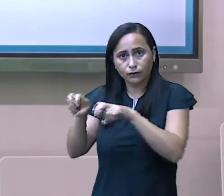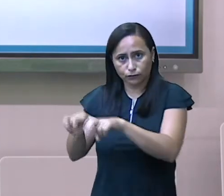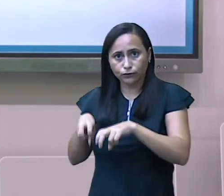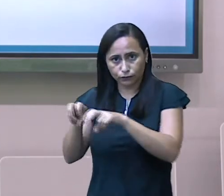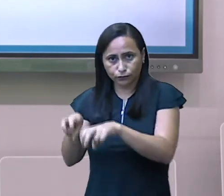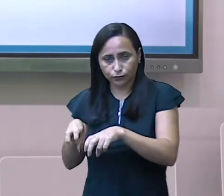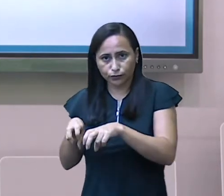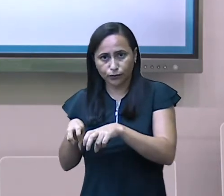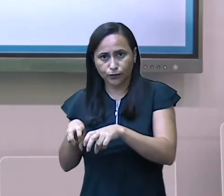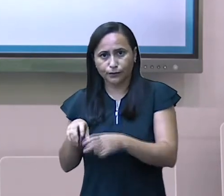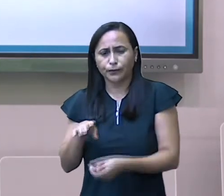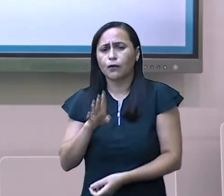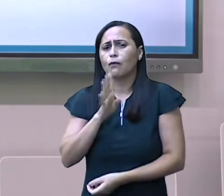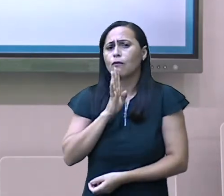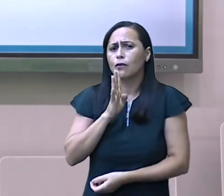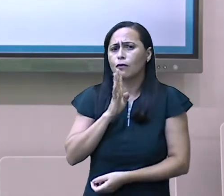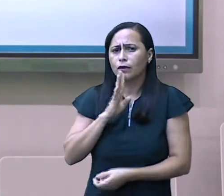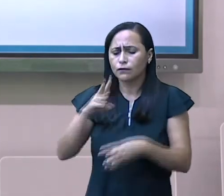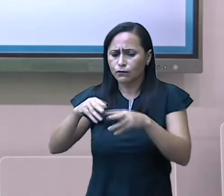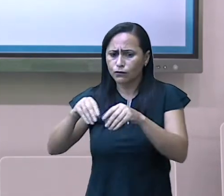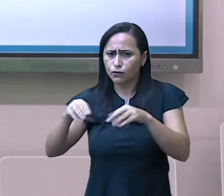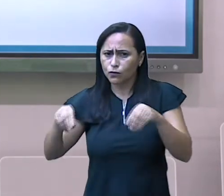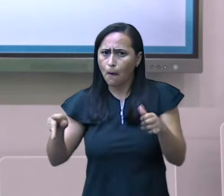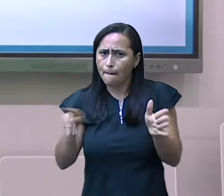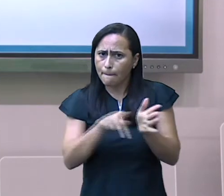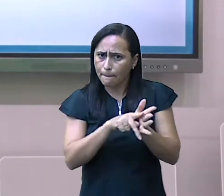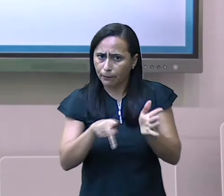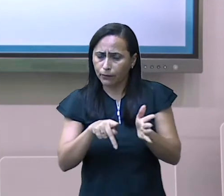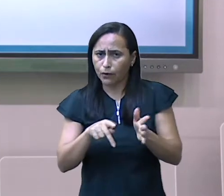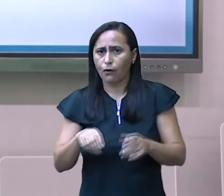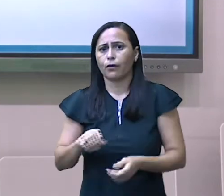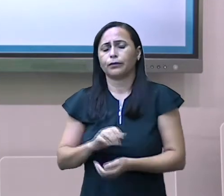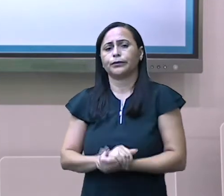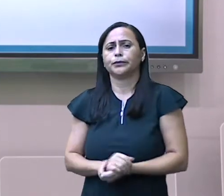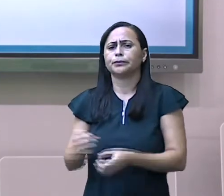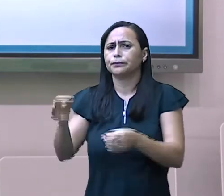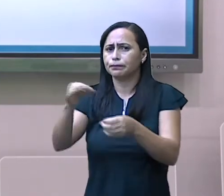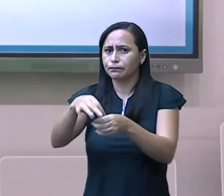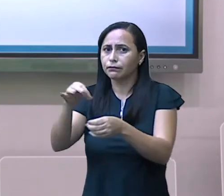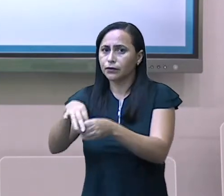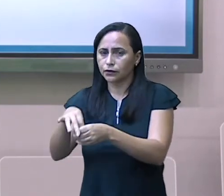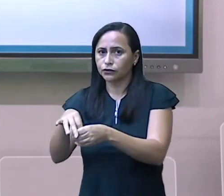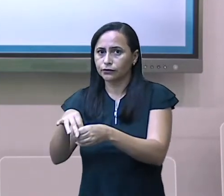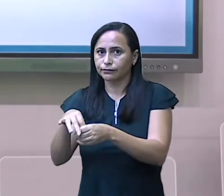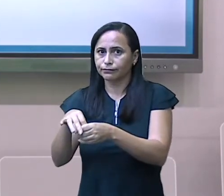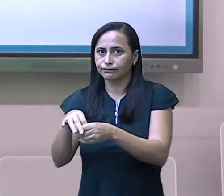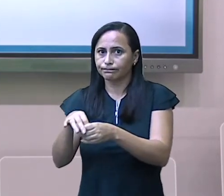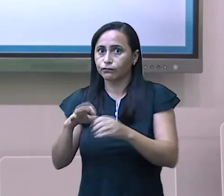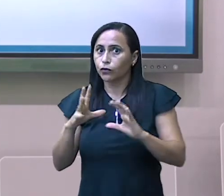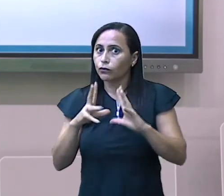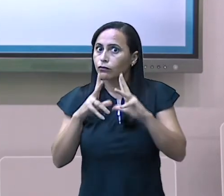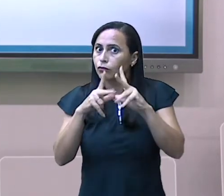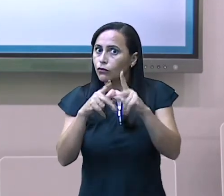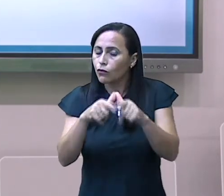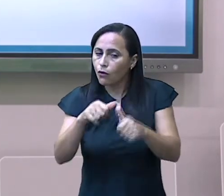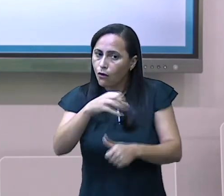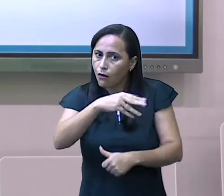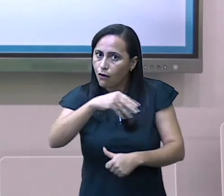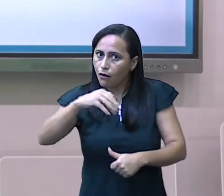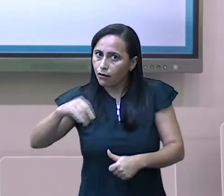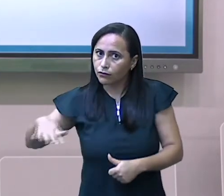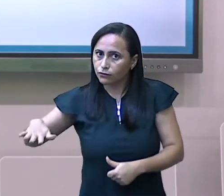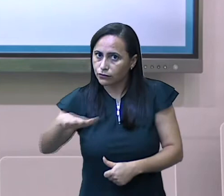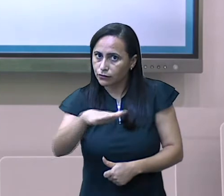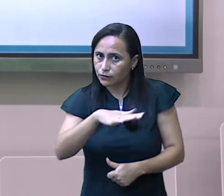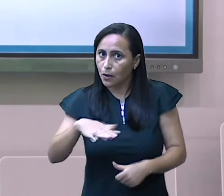vocês conhecerem esse tipo de solo, o quanto este solo é rico. Todos os solos são importantes, eu preciso